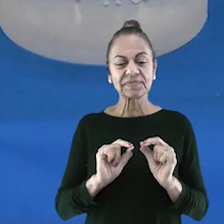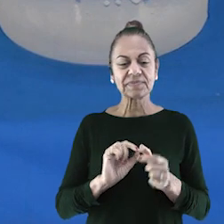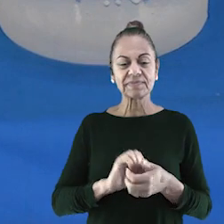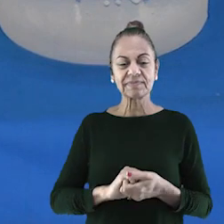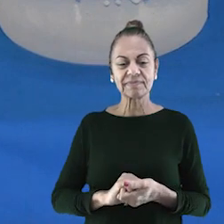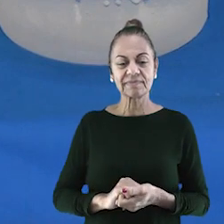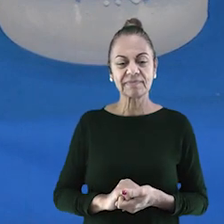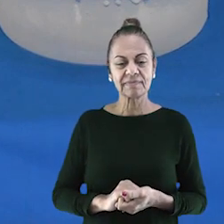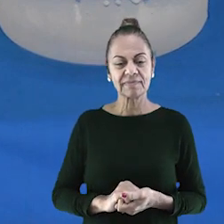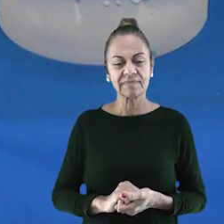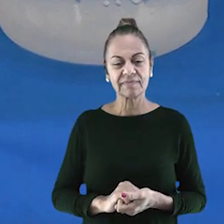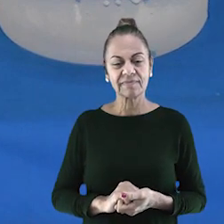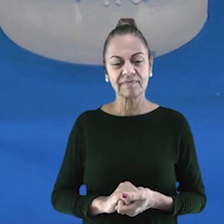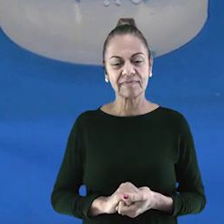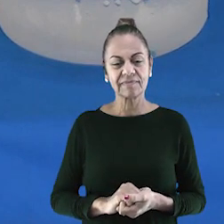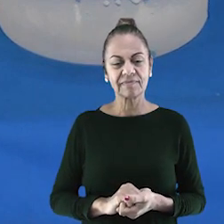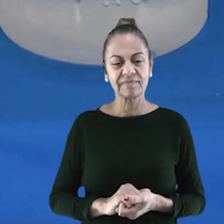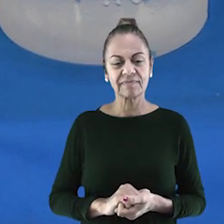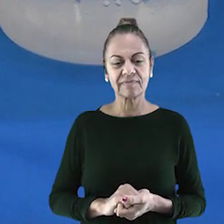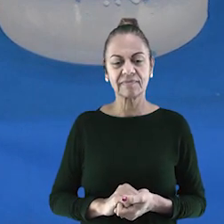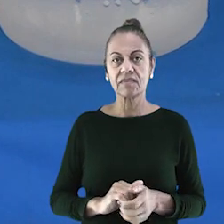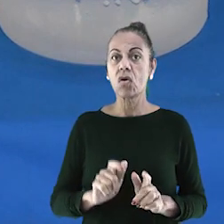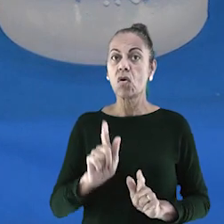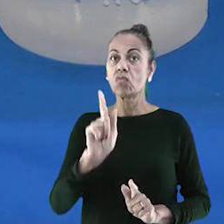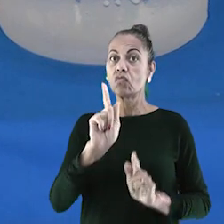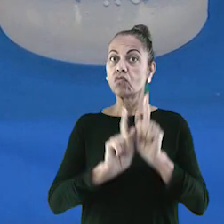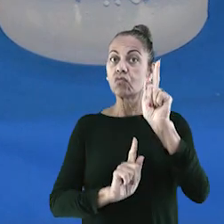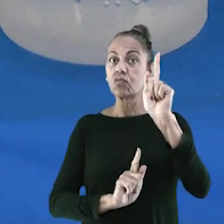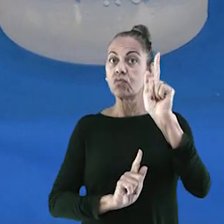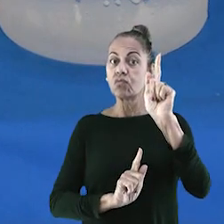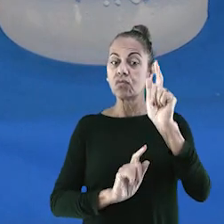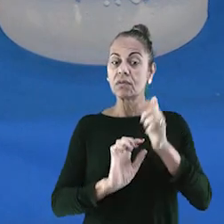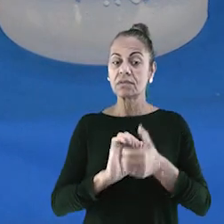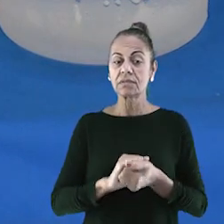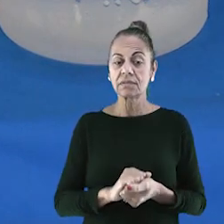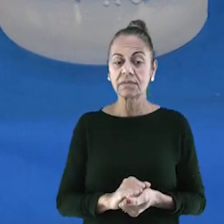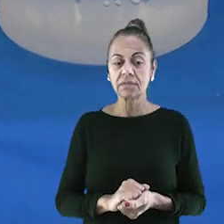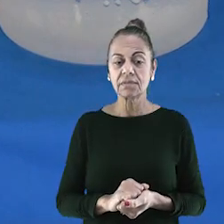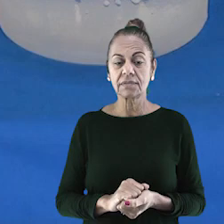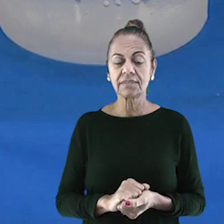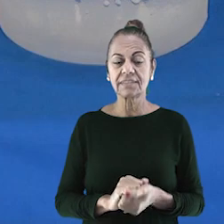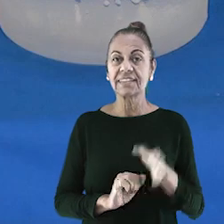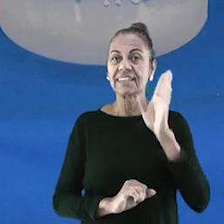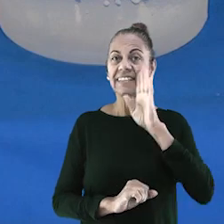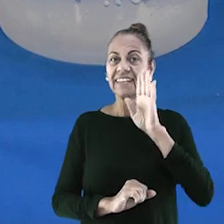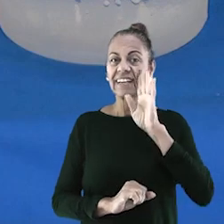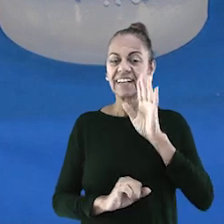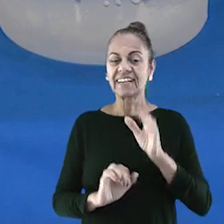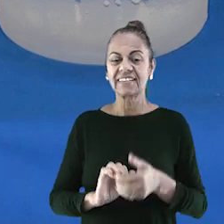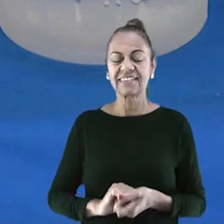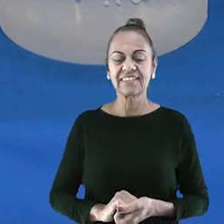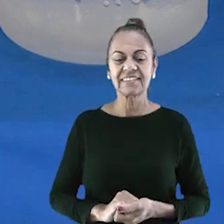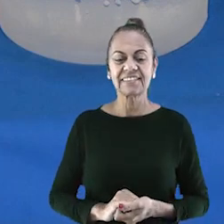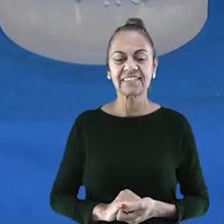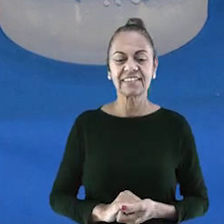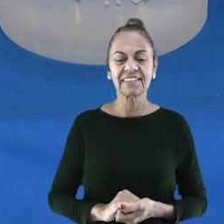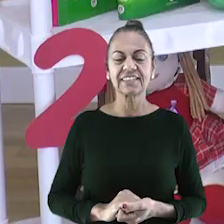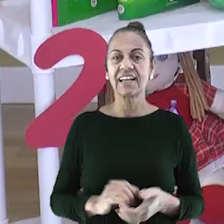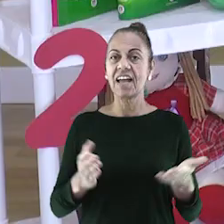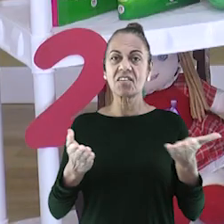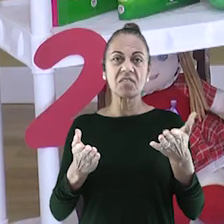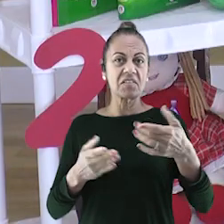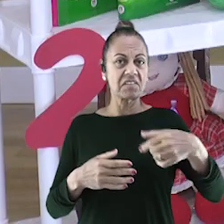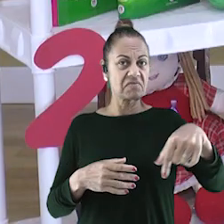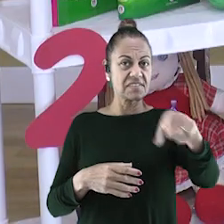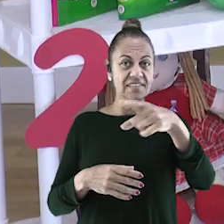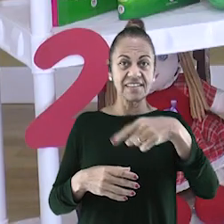O que será que teremos aqui? Tcharam! Um foguete!